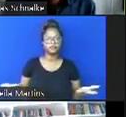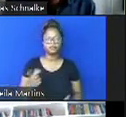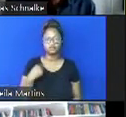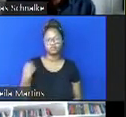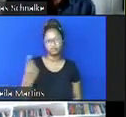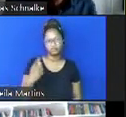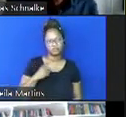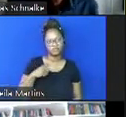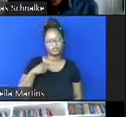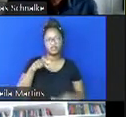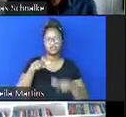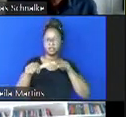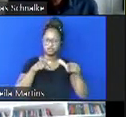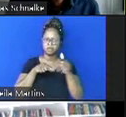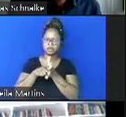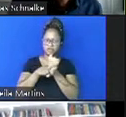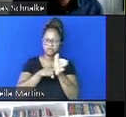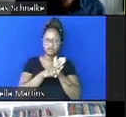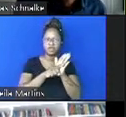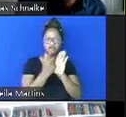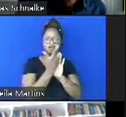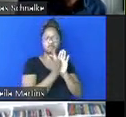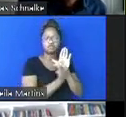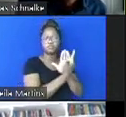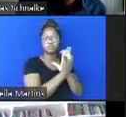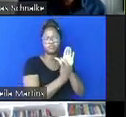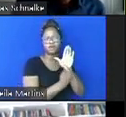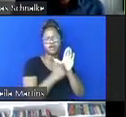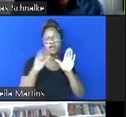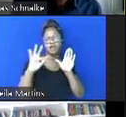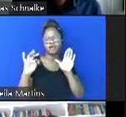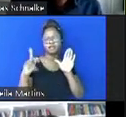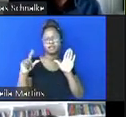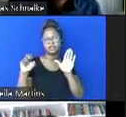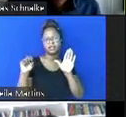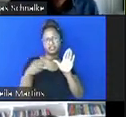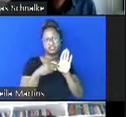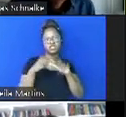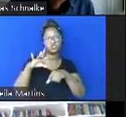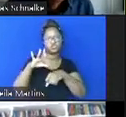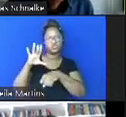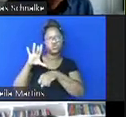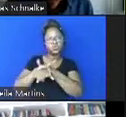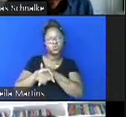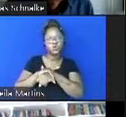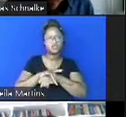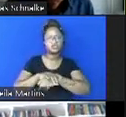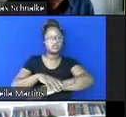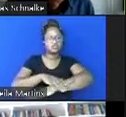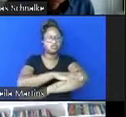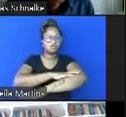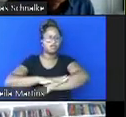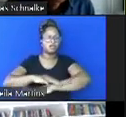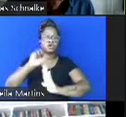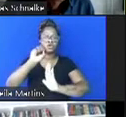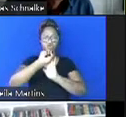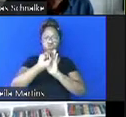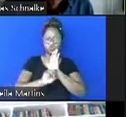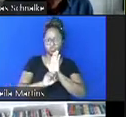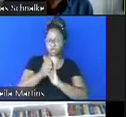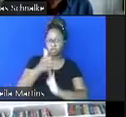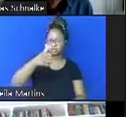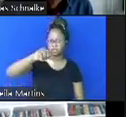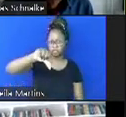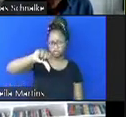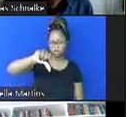grandes trabalhos de ilustração, como esse atlas de doenças de pele do século XIX,